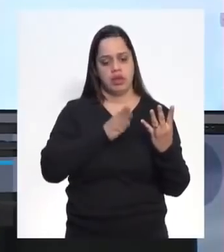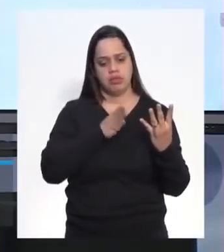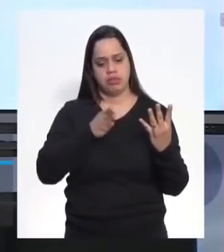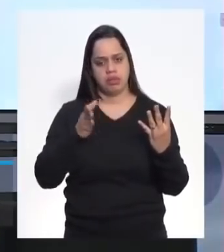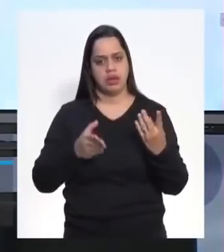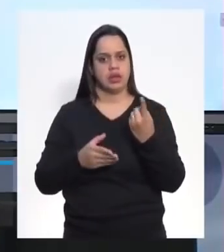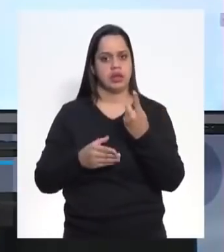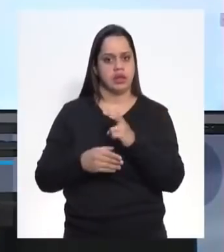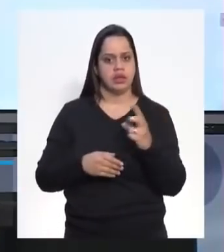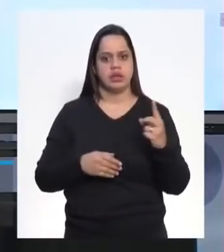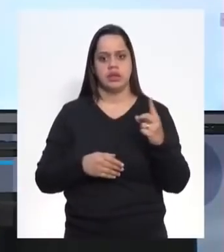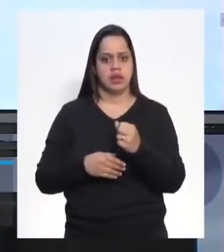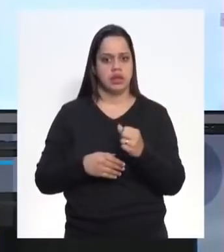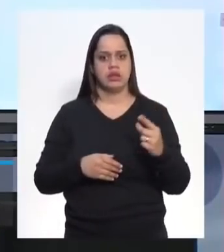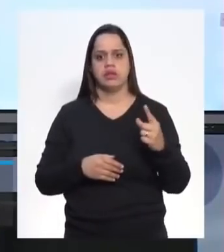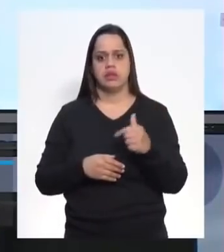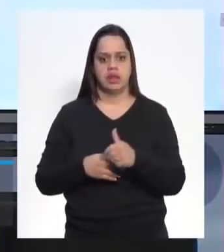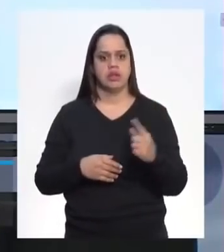bastante atenção, tá?